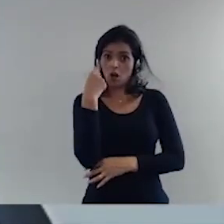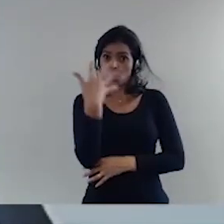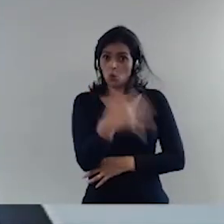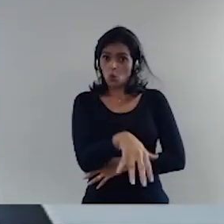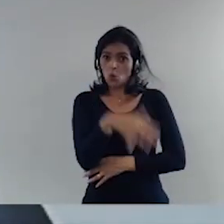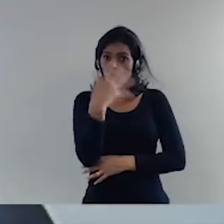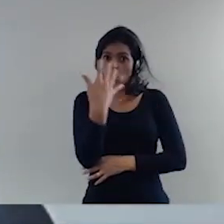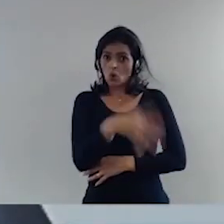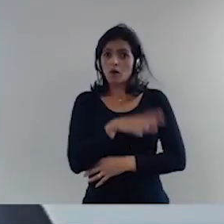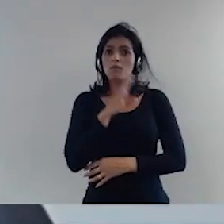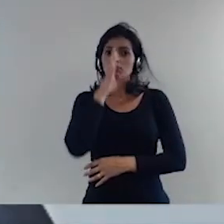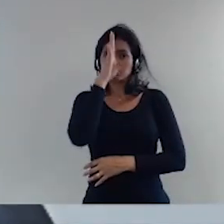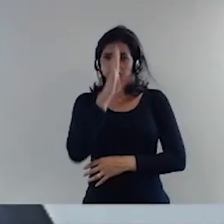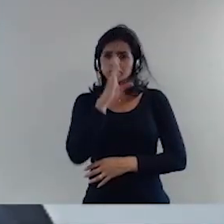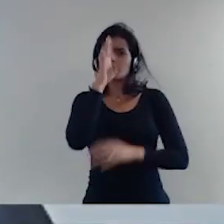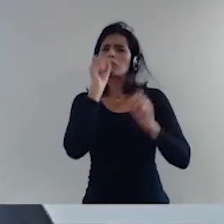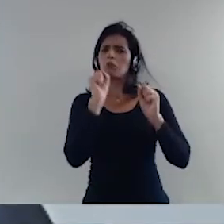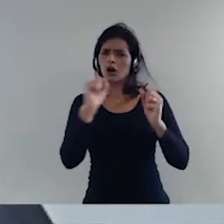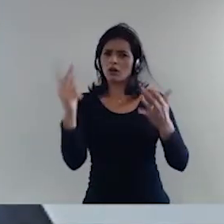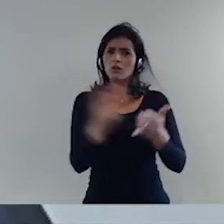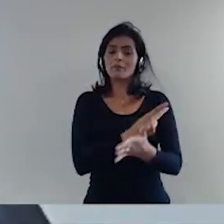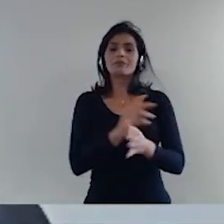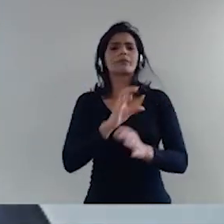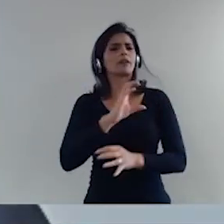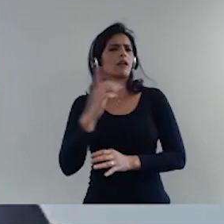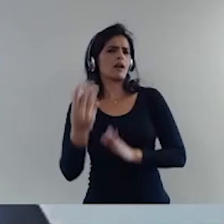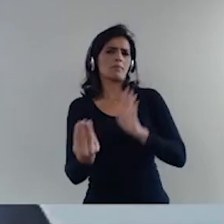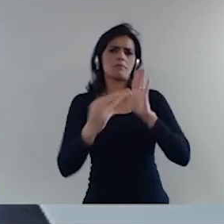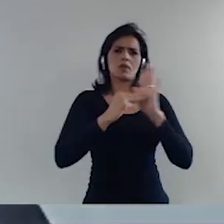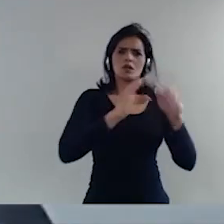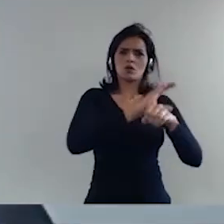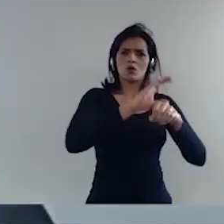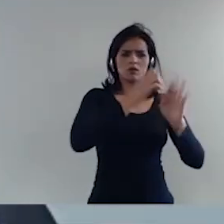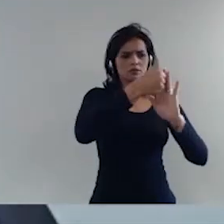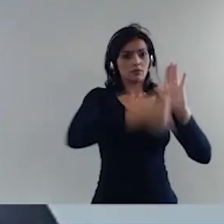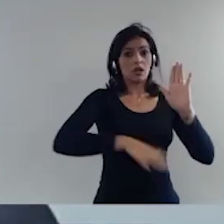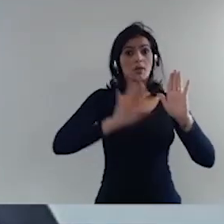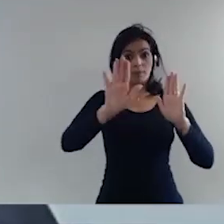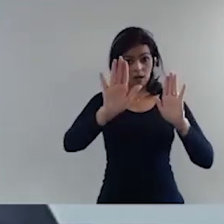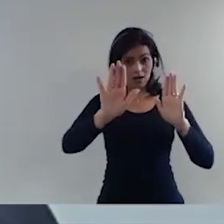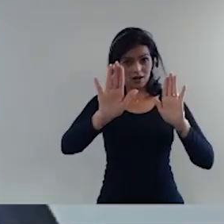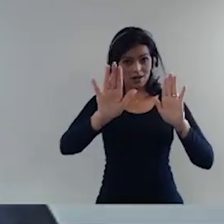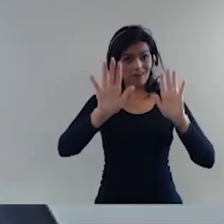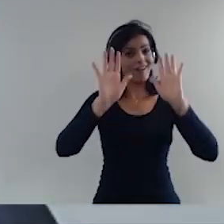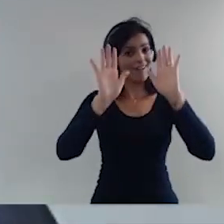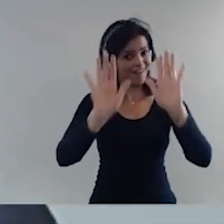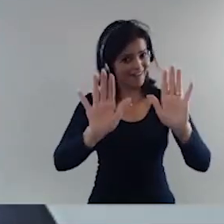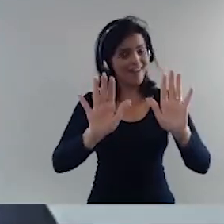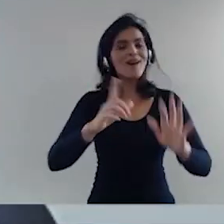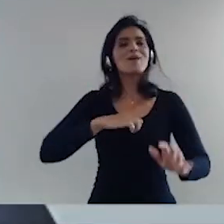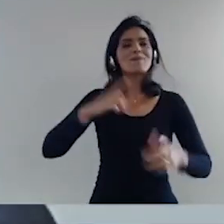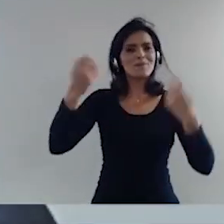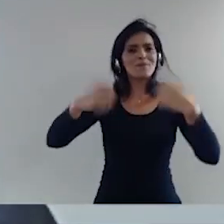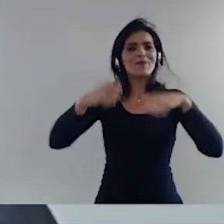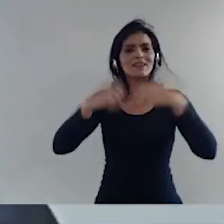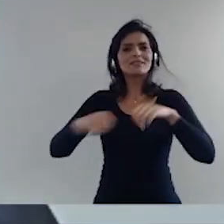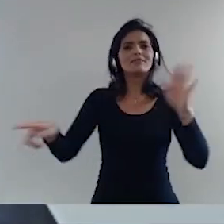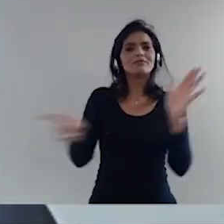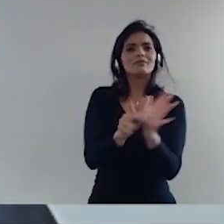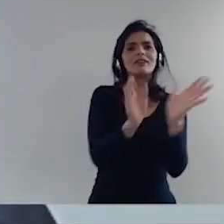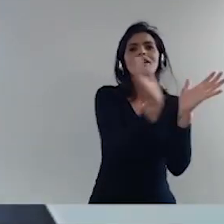farra enorme. Claro, a emenda constitucional vai dizer, desde que esses títulos tenham